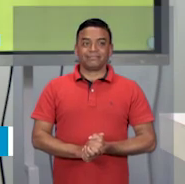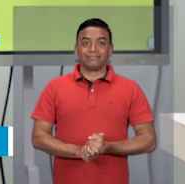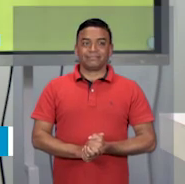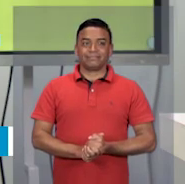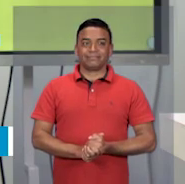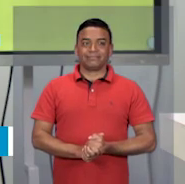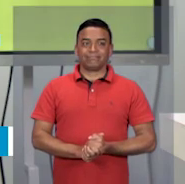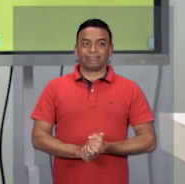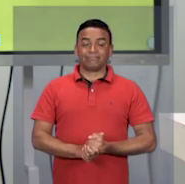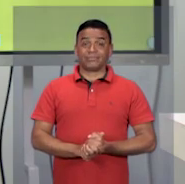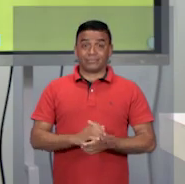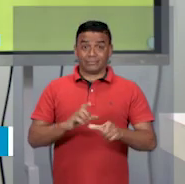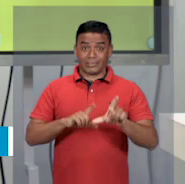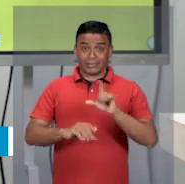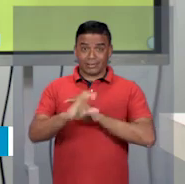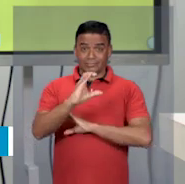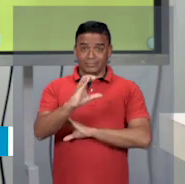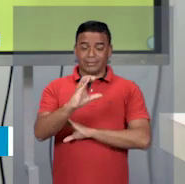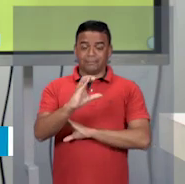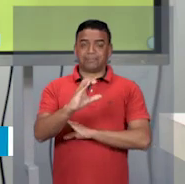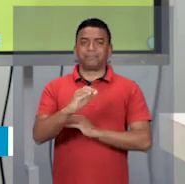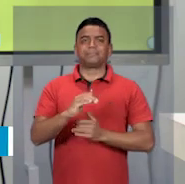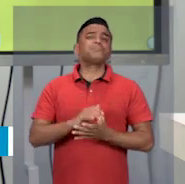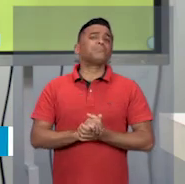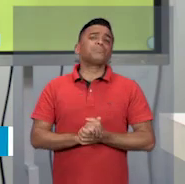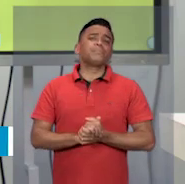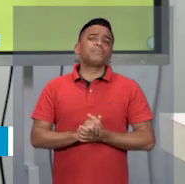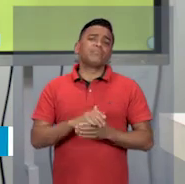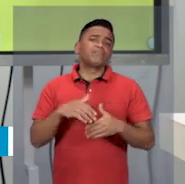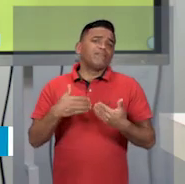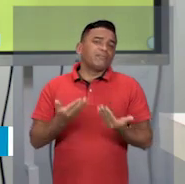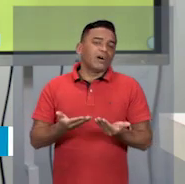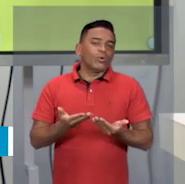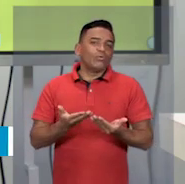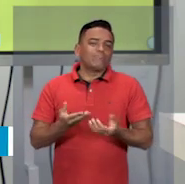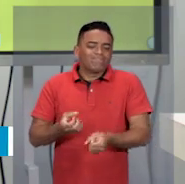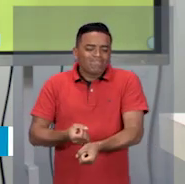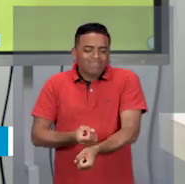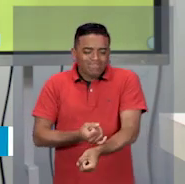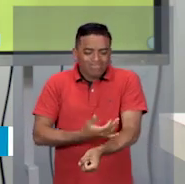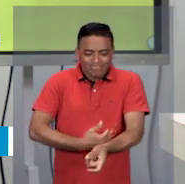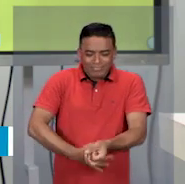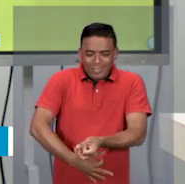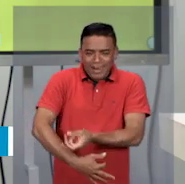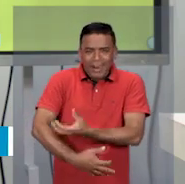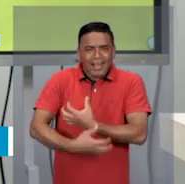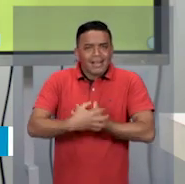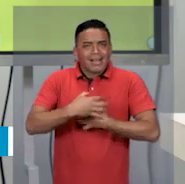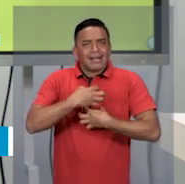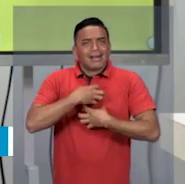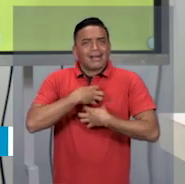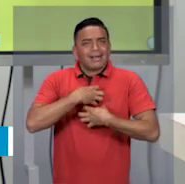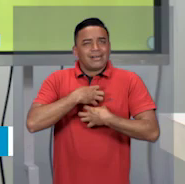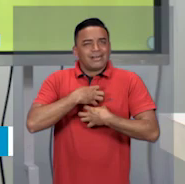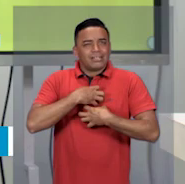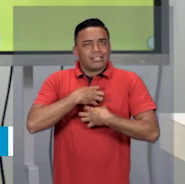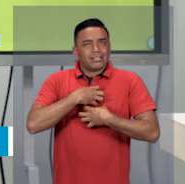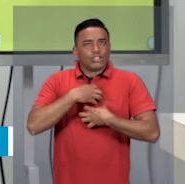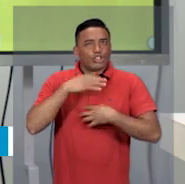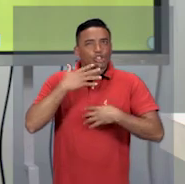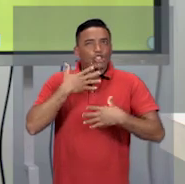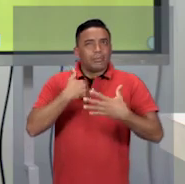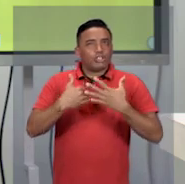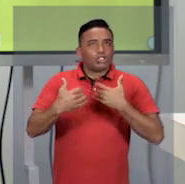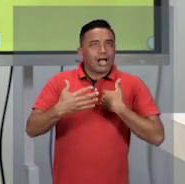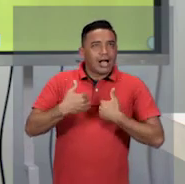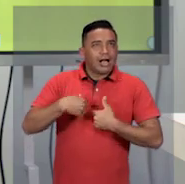Emotions and feelings are evoked. Então, as emoções e os sentimentos, elas foram invocados. É